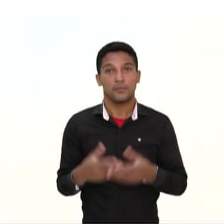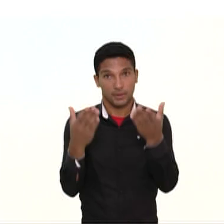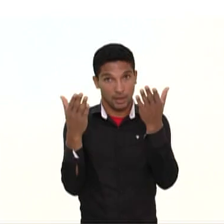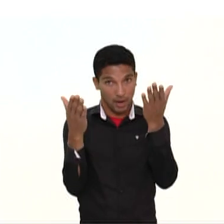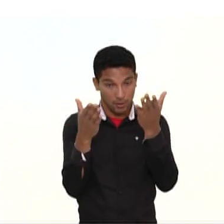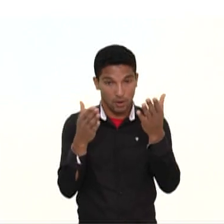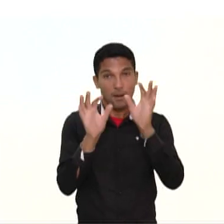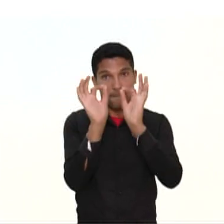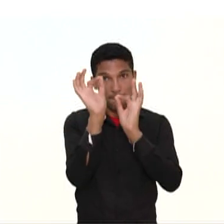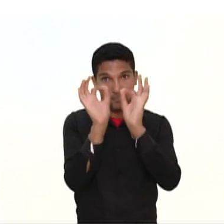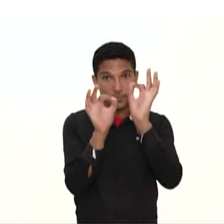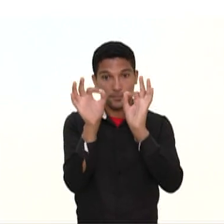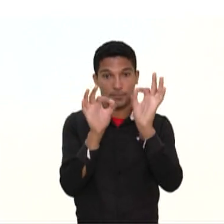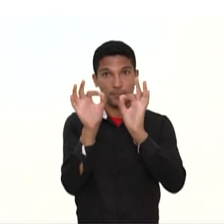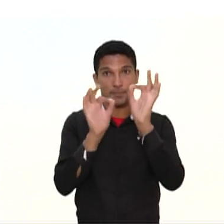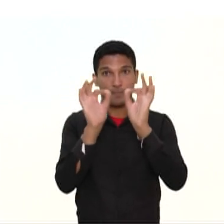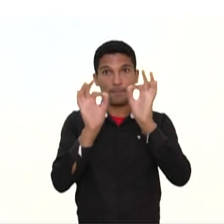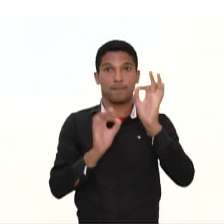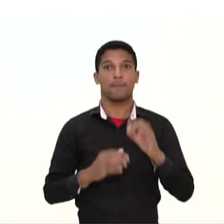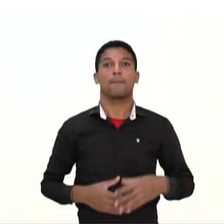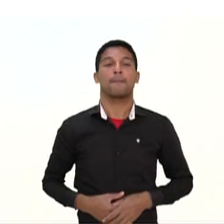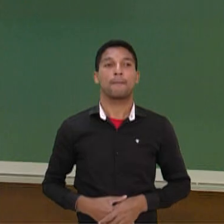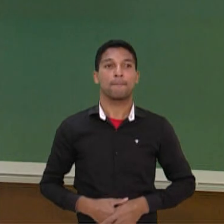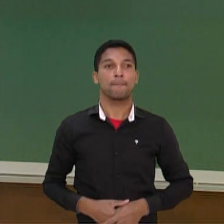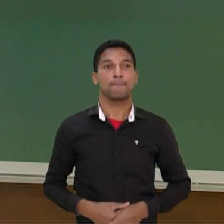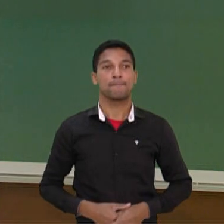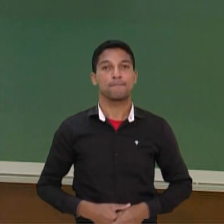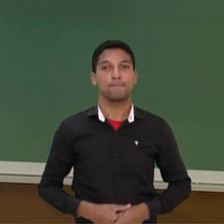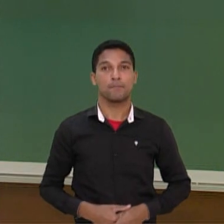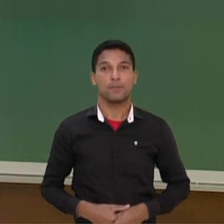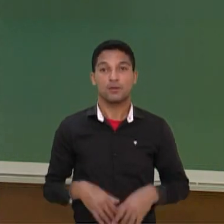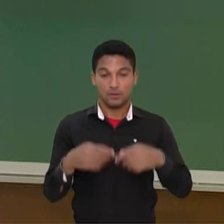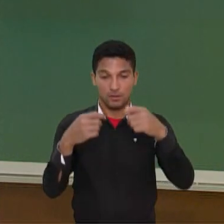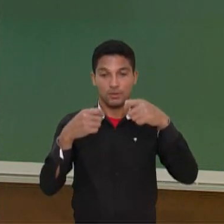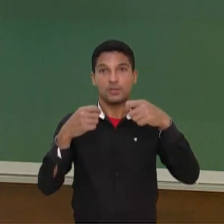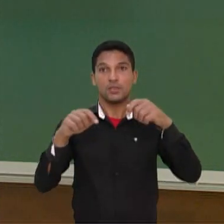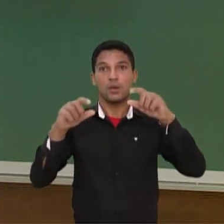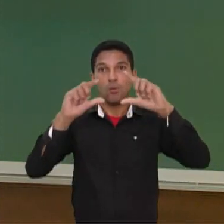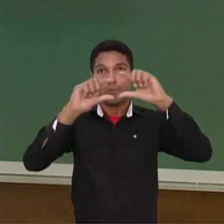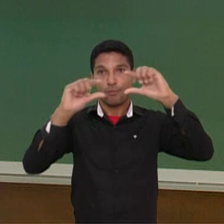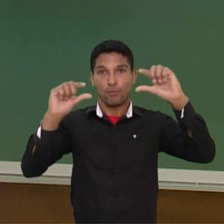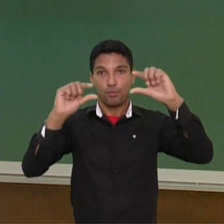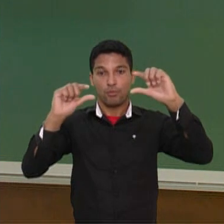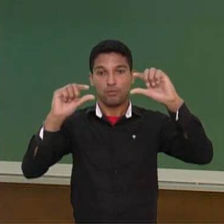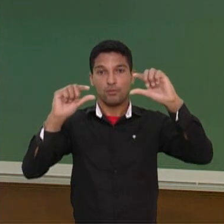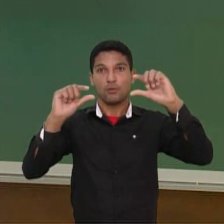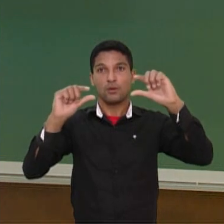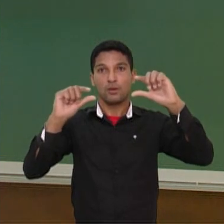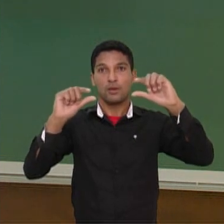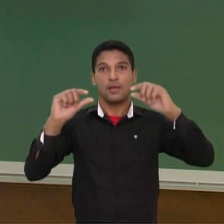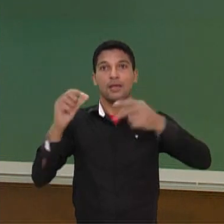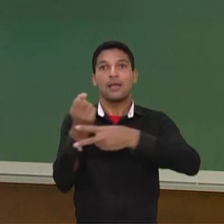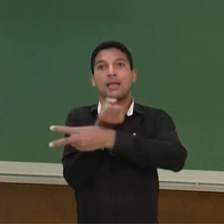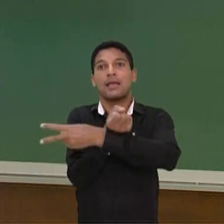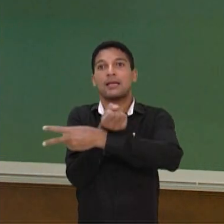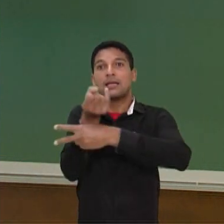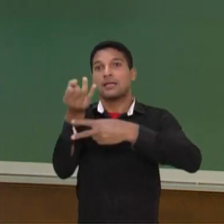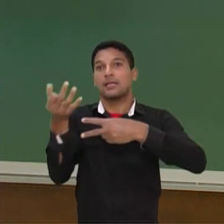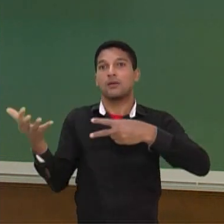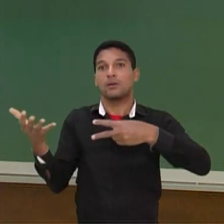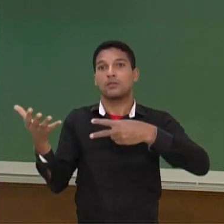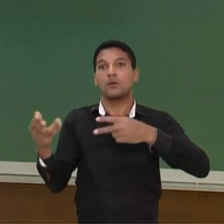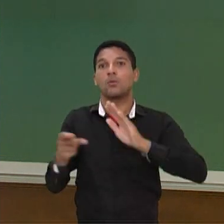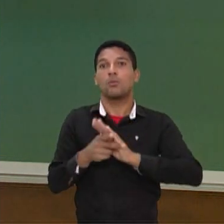manutenção, né, umas contas aqui para deixar a minha equação do segundo grau do jeito que eu quero, né? Ou